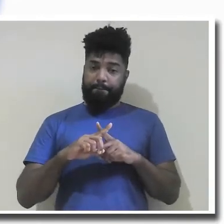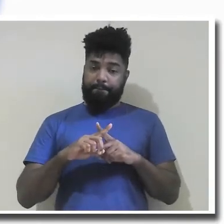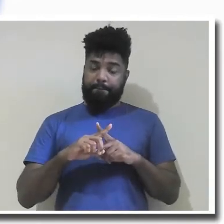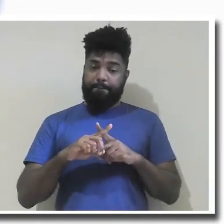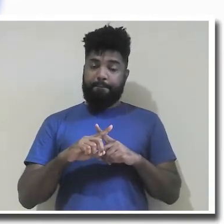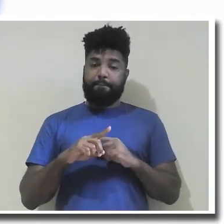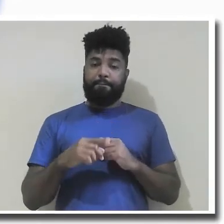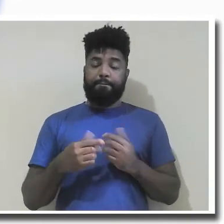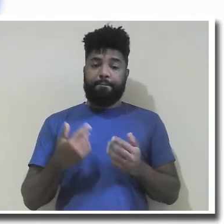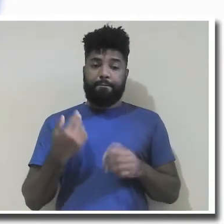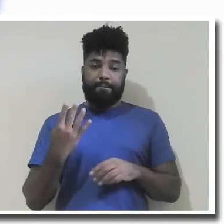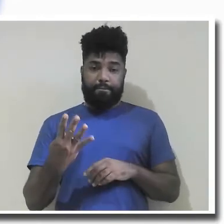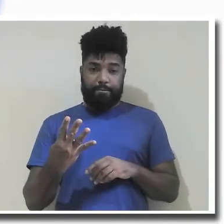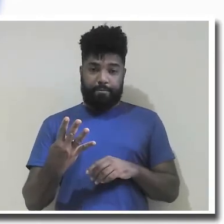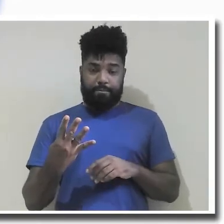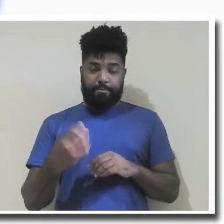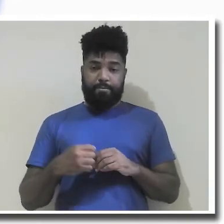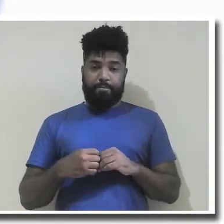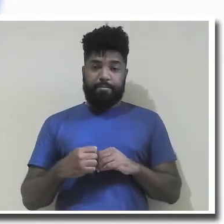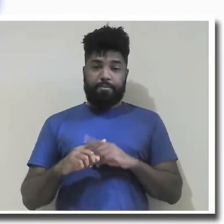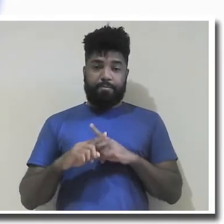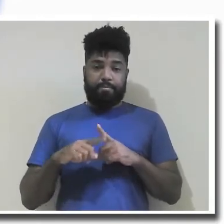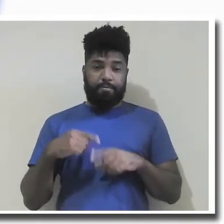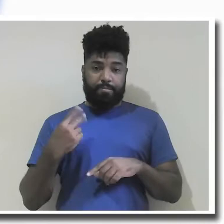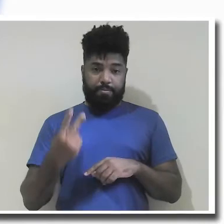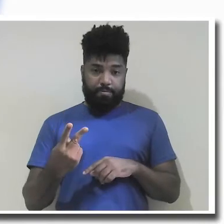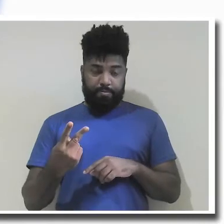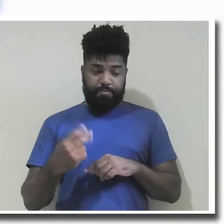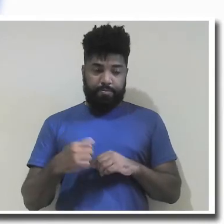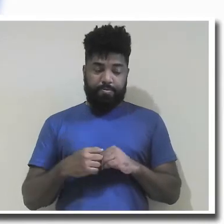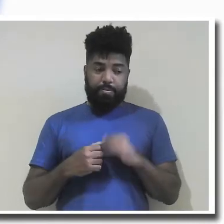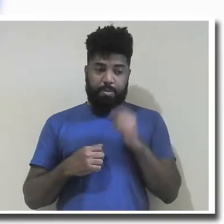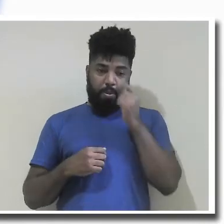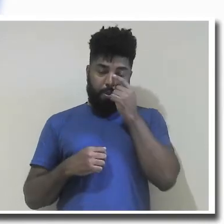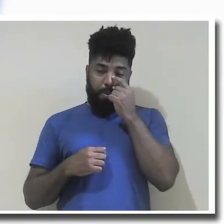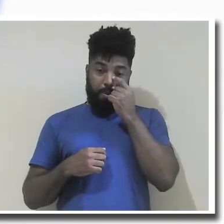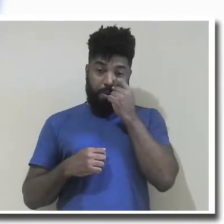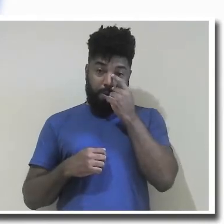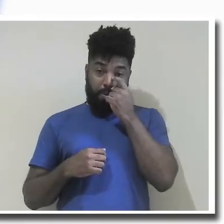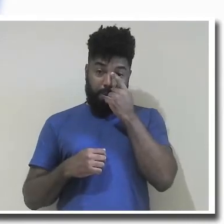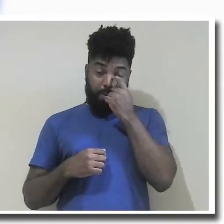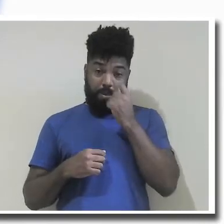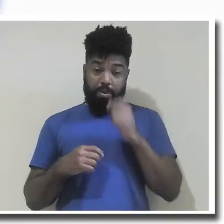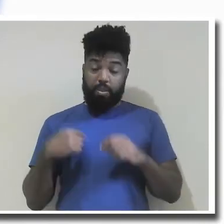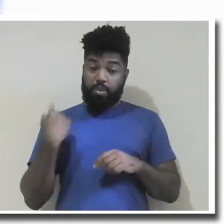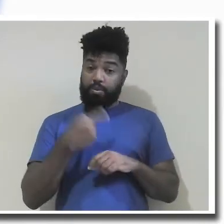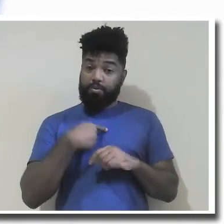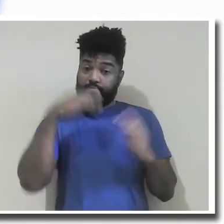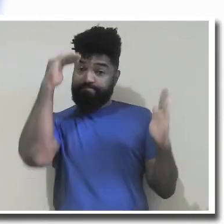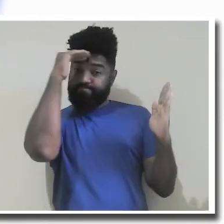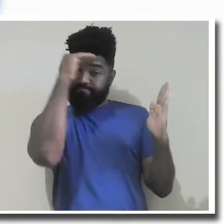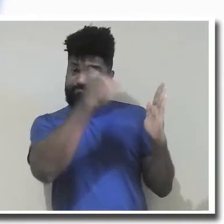vezes 4 vezes 2, onde devemos respeitar